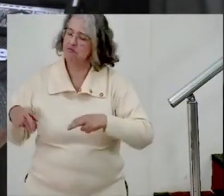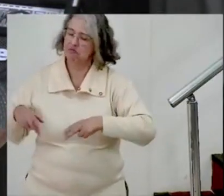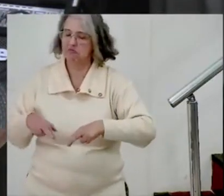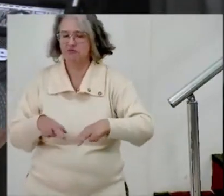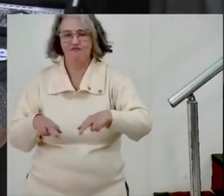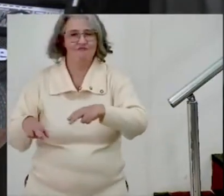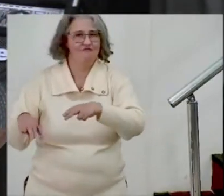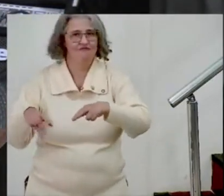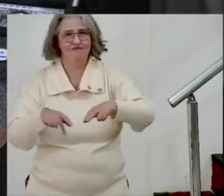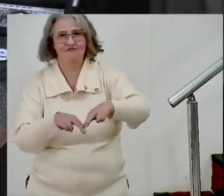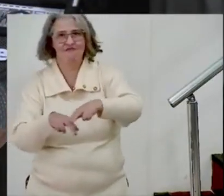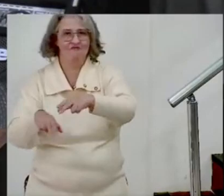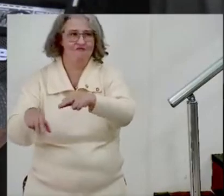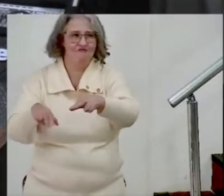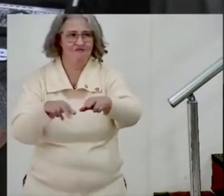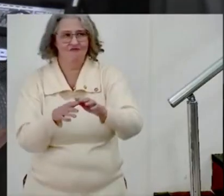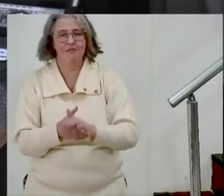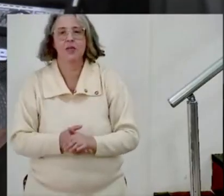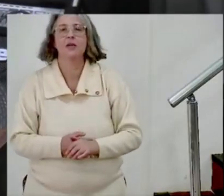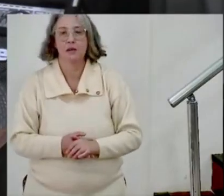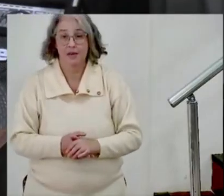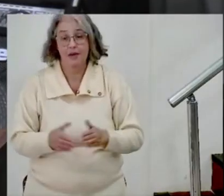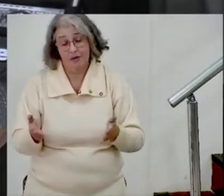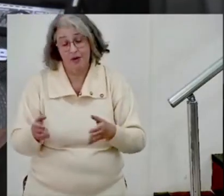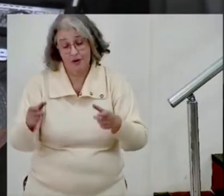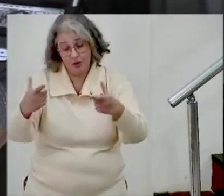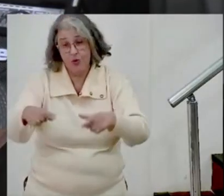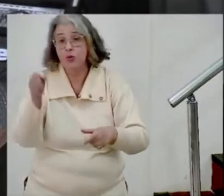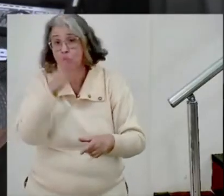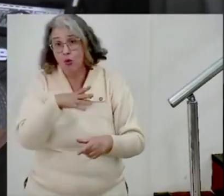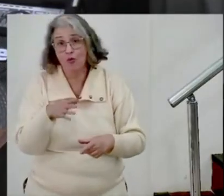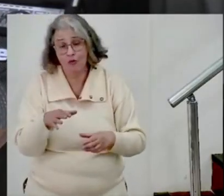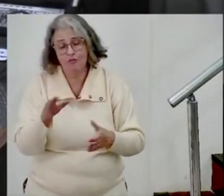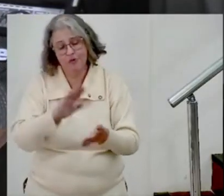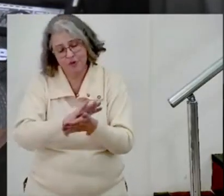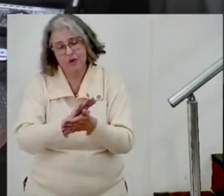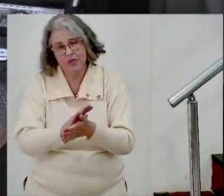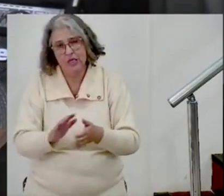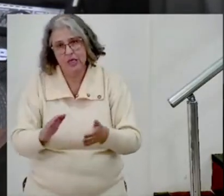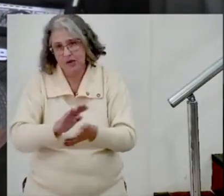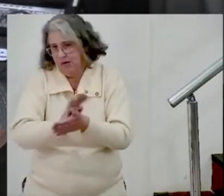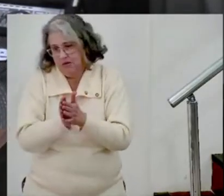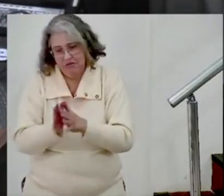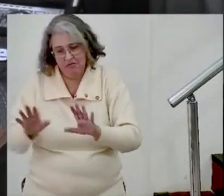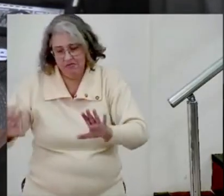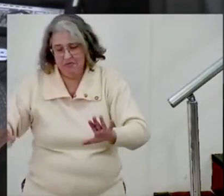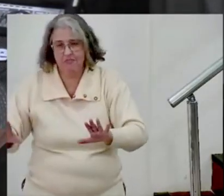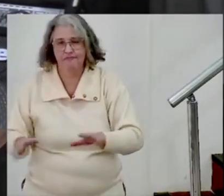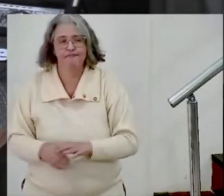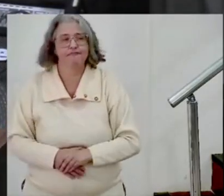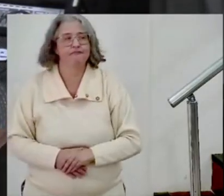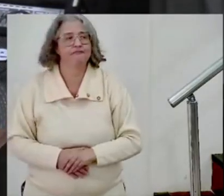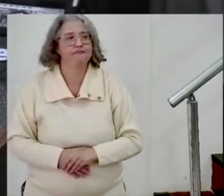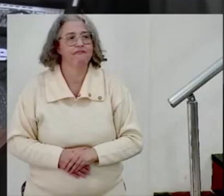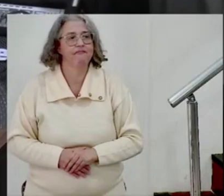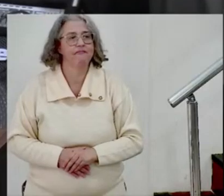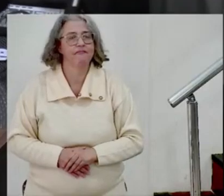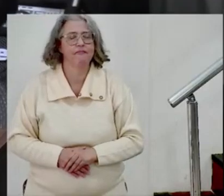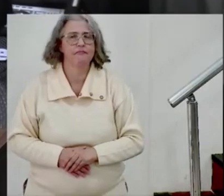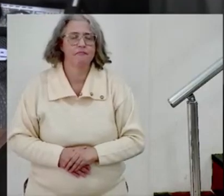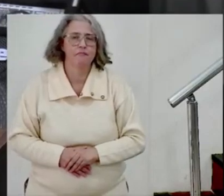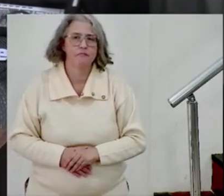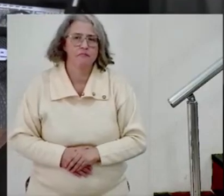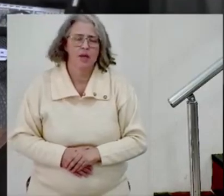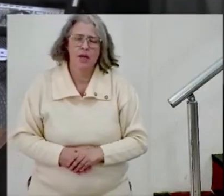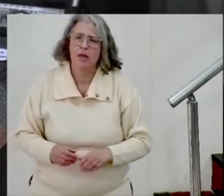daquele território que agora foi conquistado. Quando Senaqueribe mandou essa carta, você consegue imaginar o medo